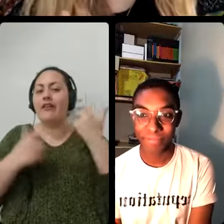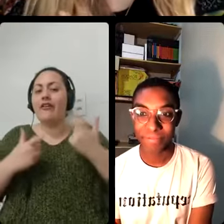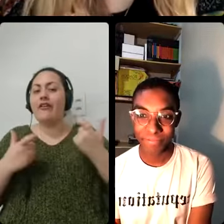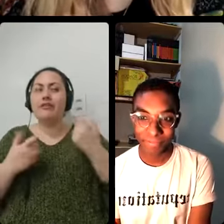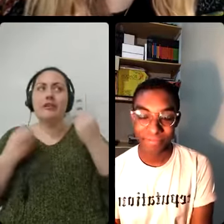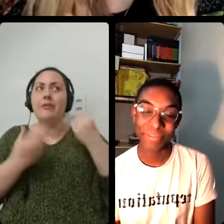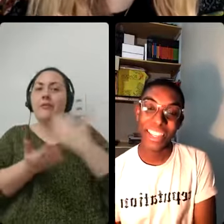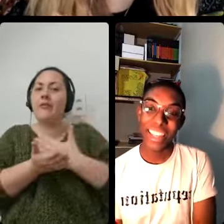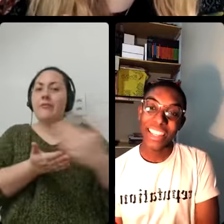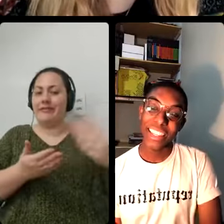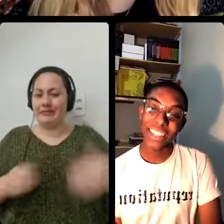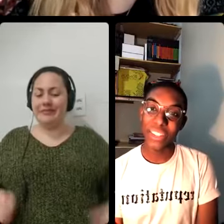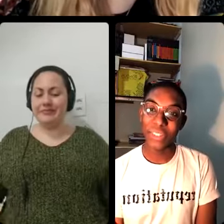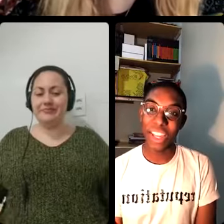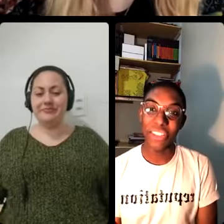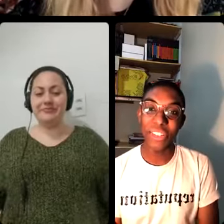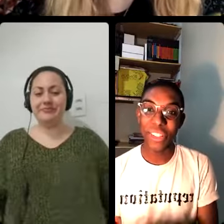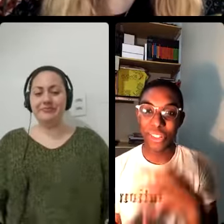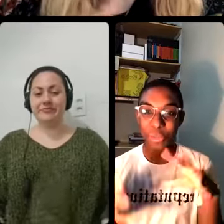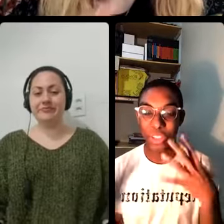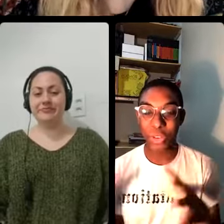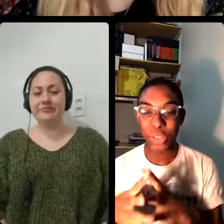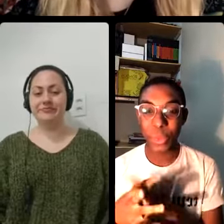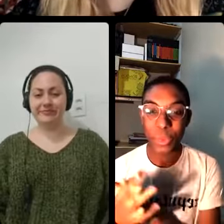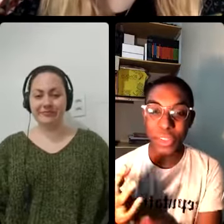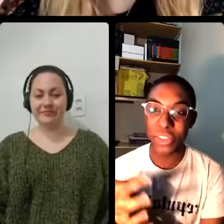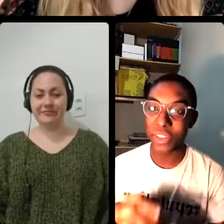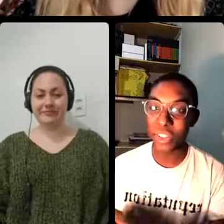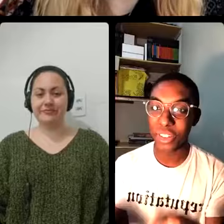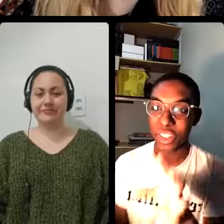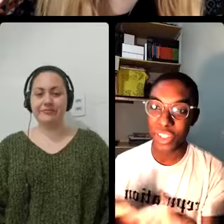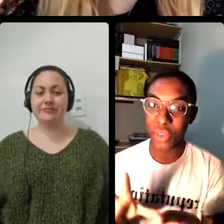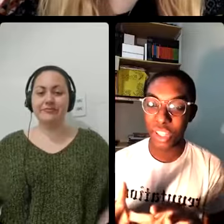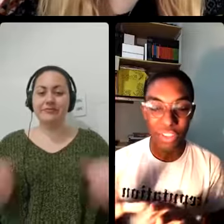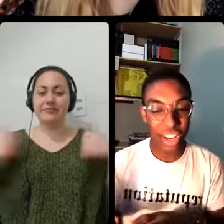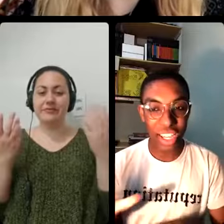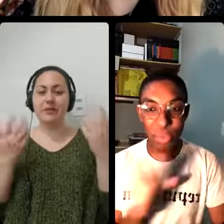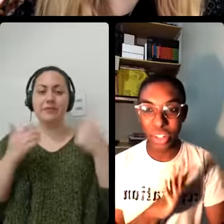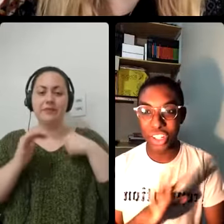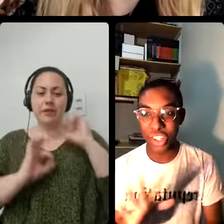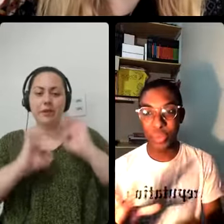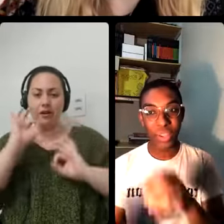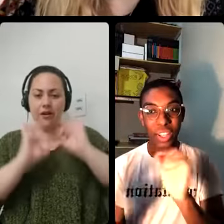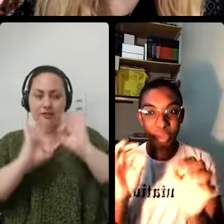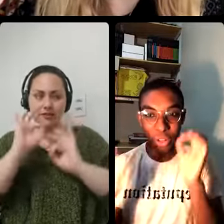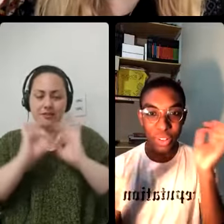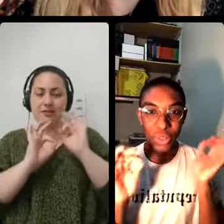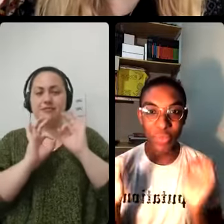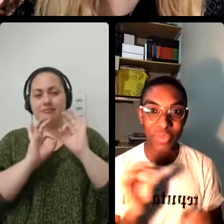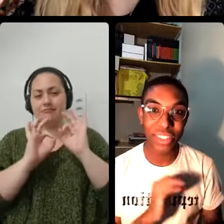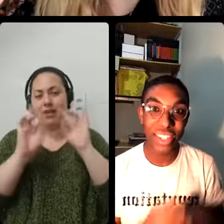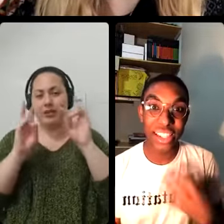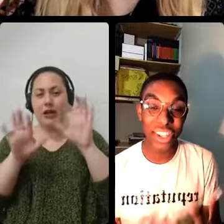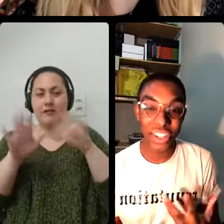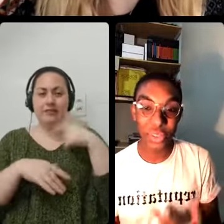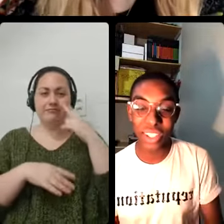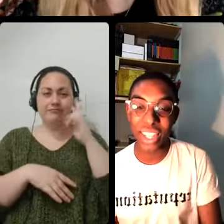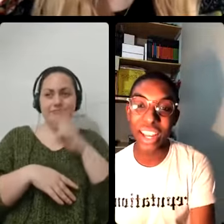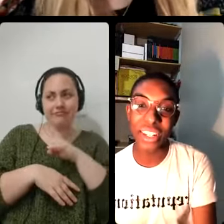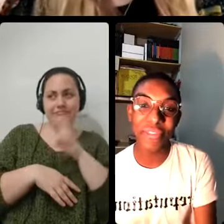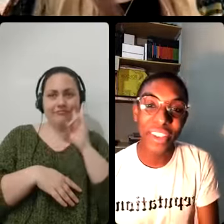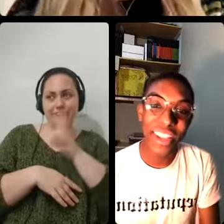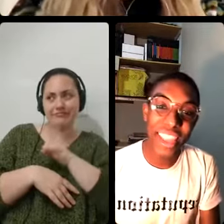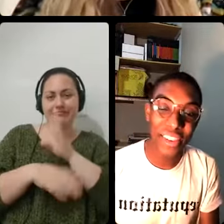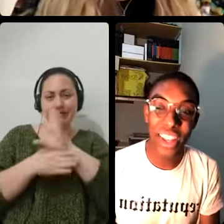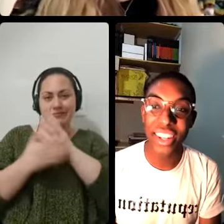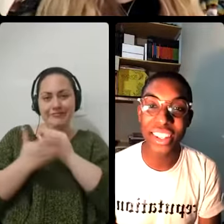história. Então, né, eu montei uns tópicozinhos, então de vez em quando eu vou olhar aqui pro ladinho, porque daí para eu não esquecer de nenhum